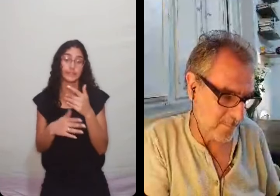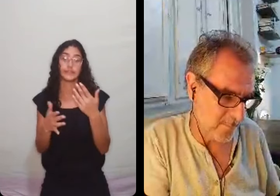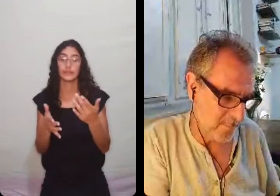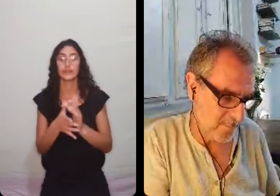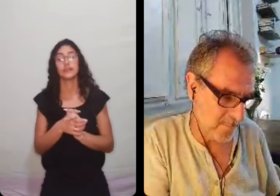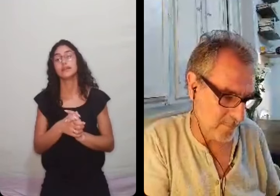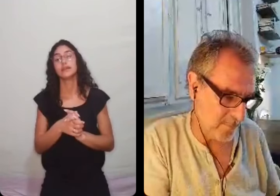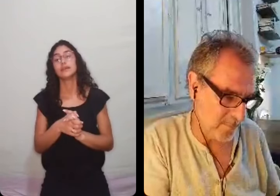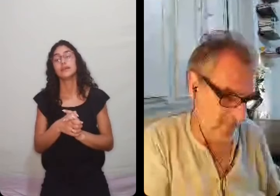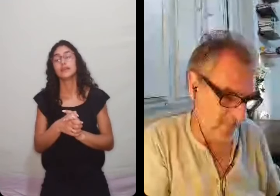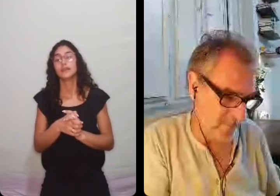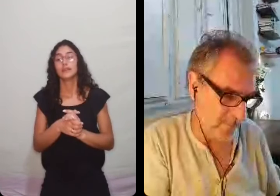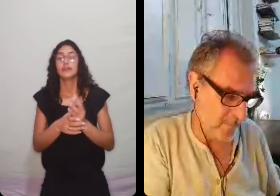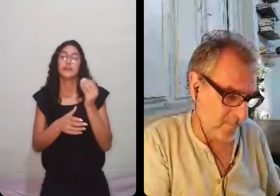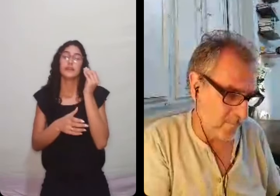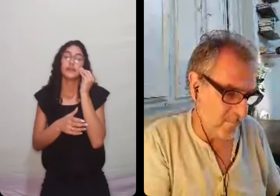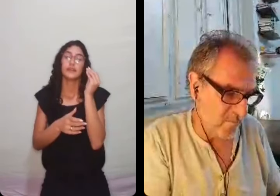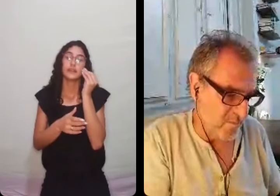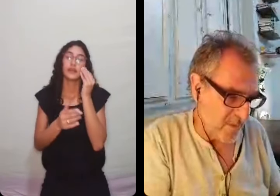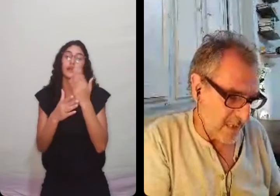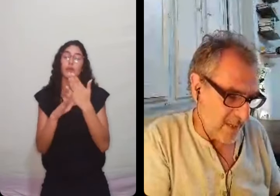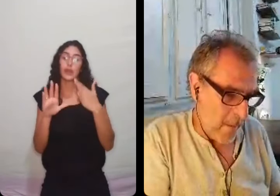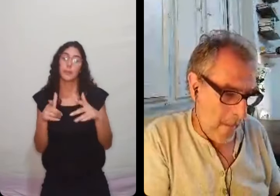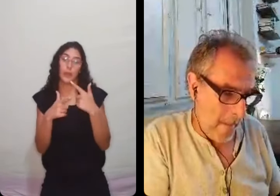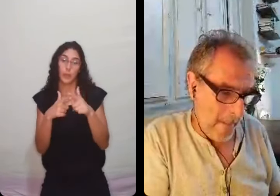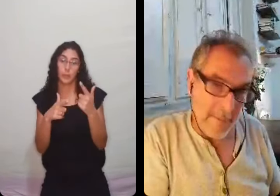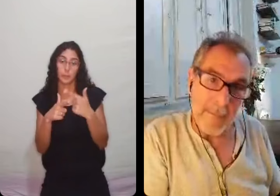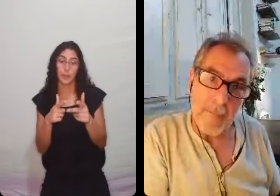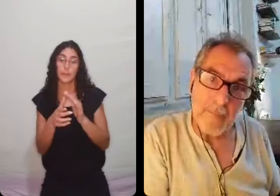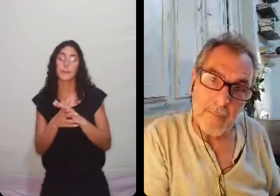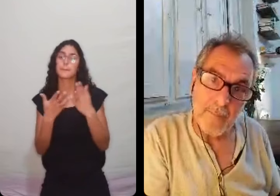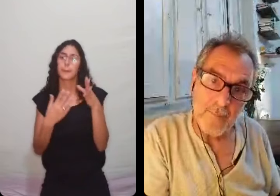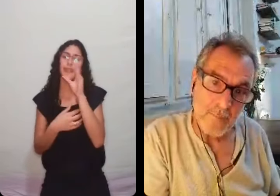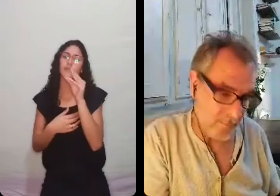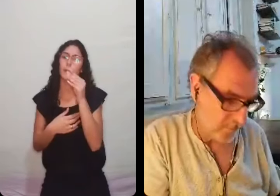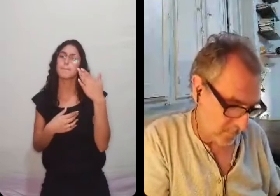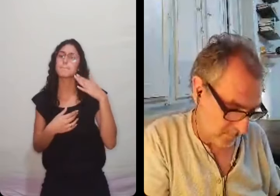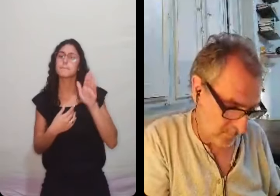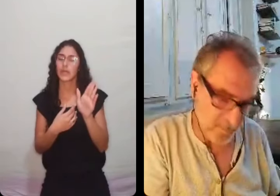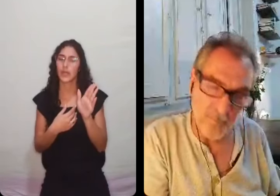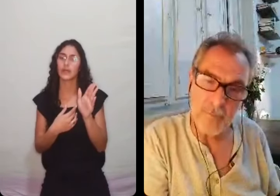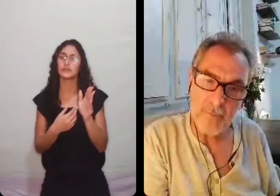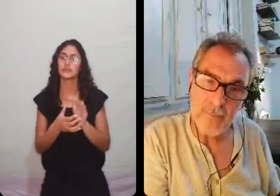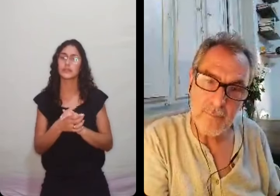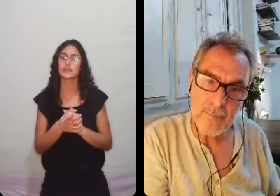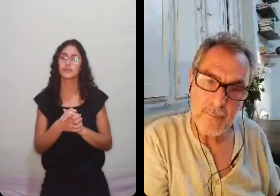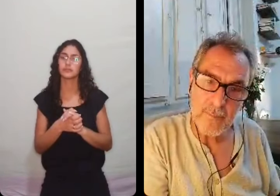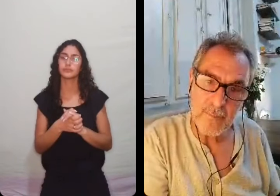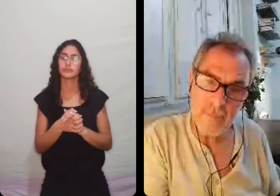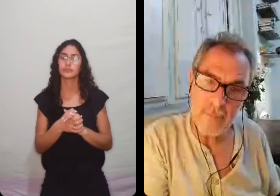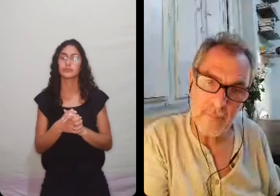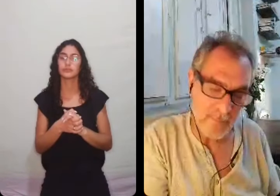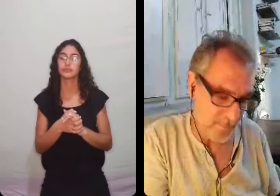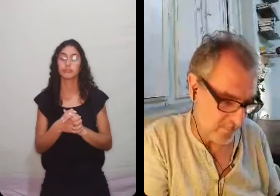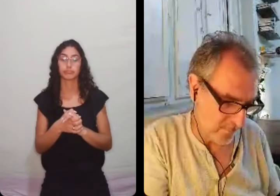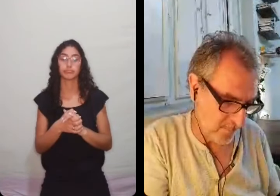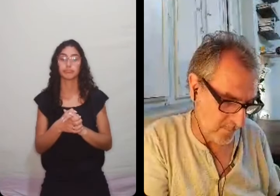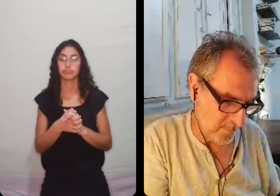sair dessa crise. E ela ia contar um pouquinho mais sobre esse tema poético que te